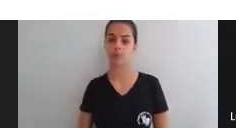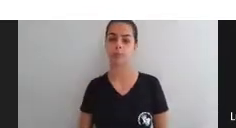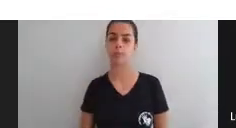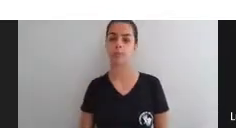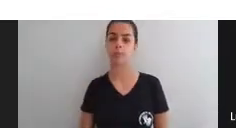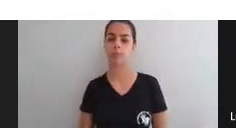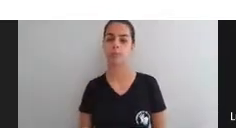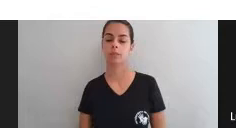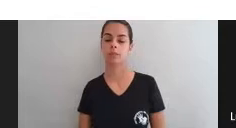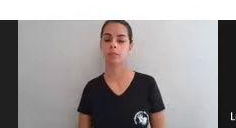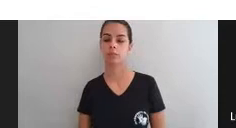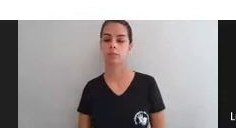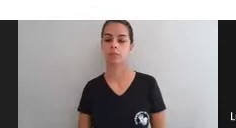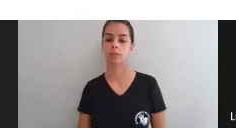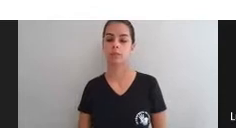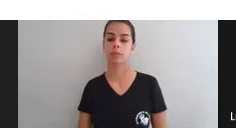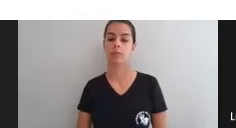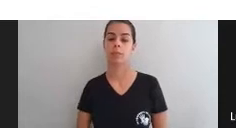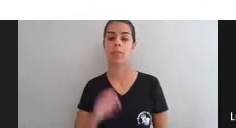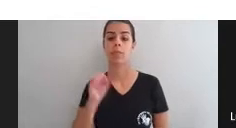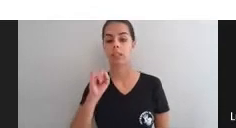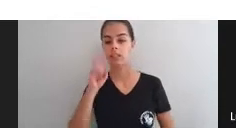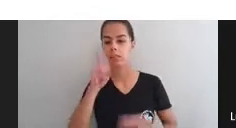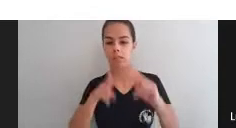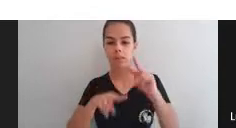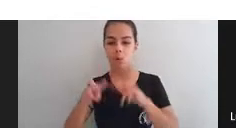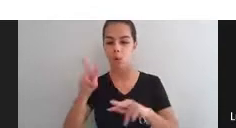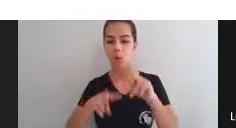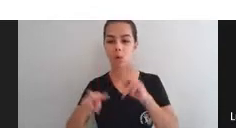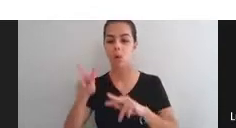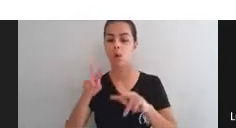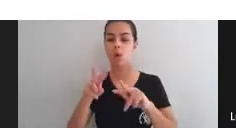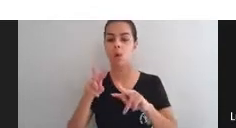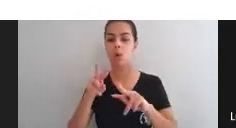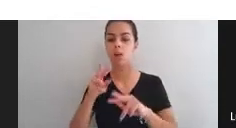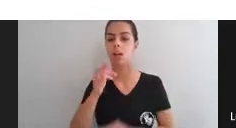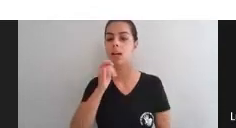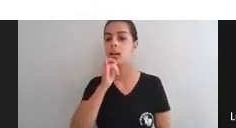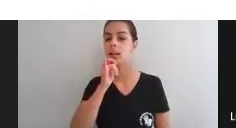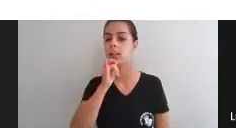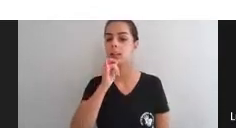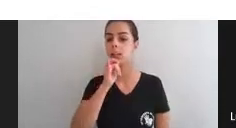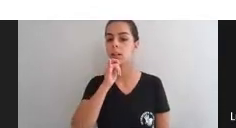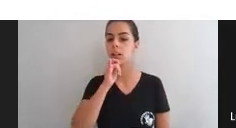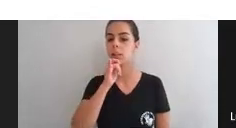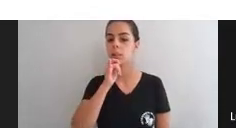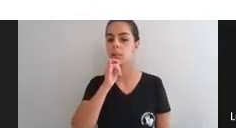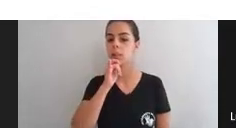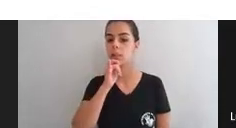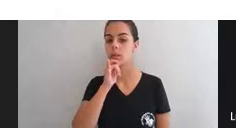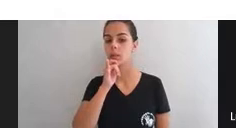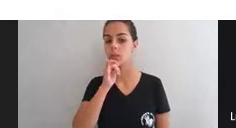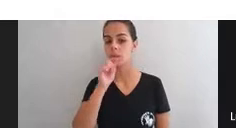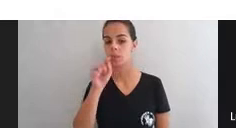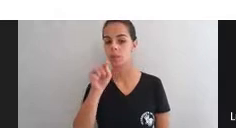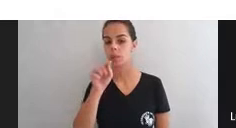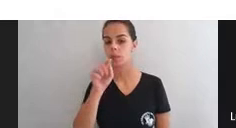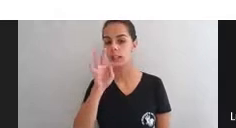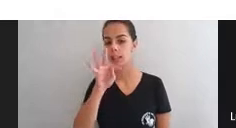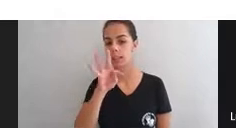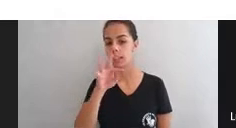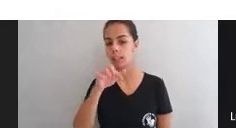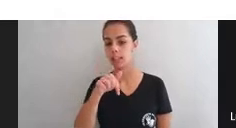mais, se a gente olhar bem aqui para o quociente dessa relação